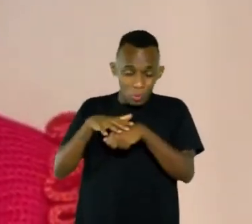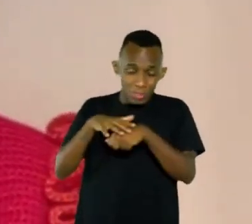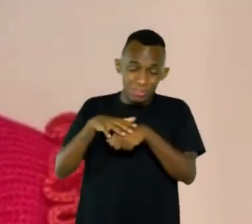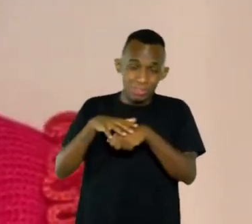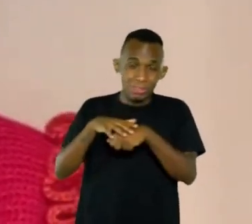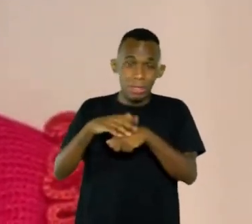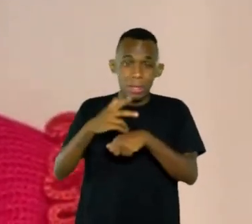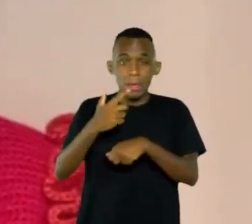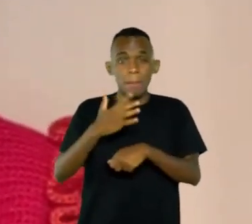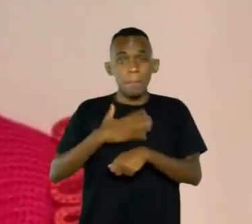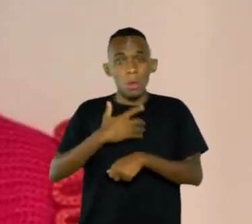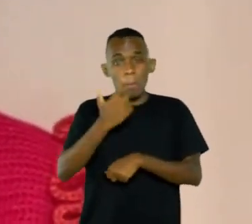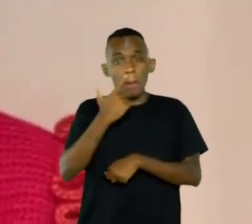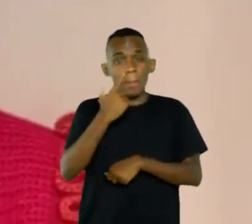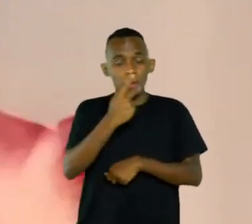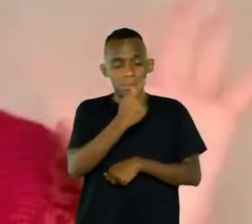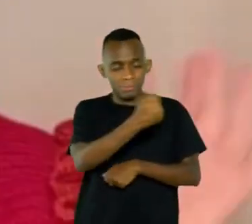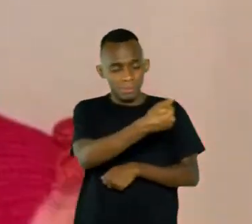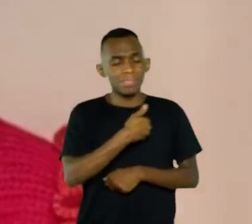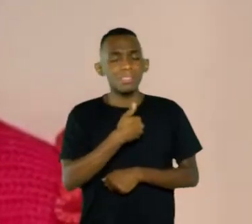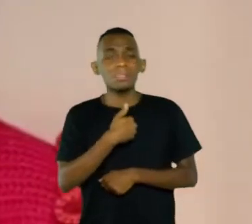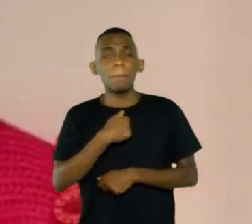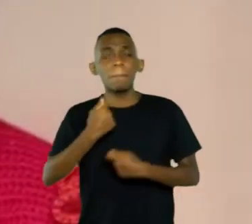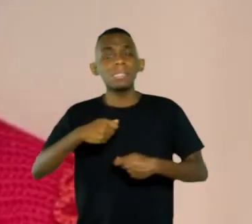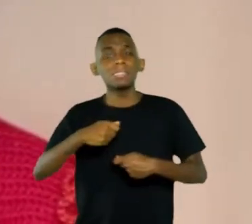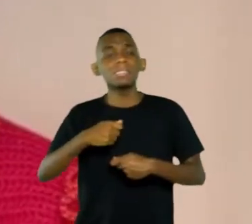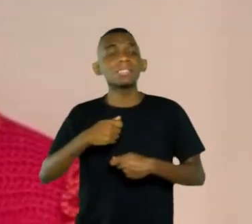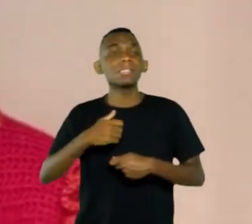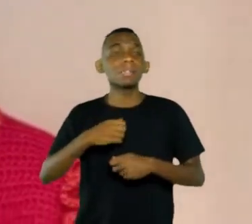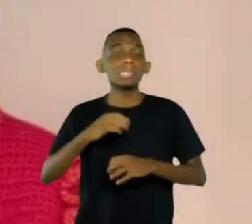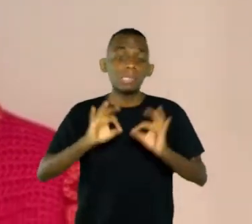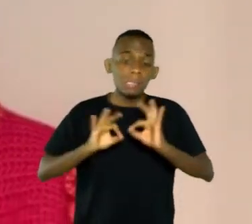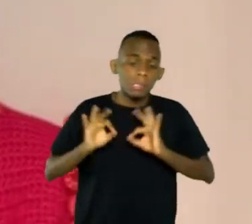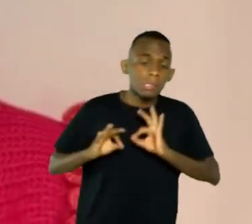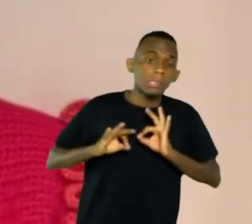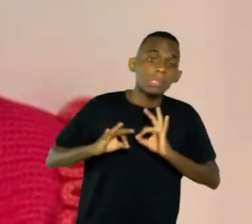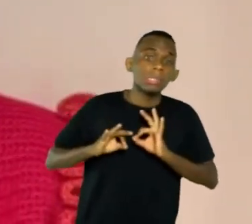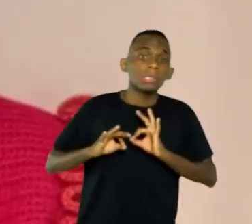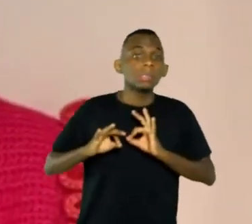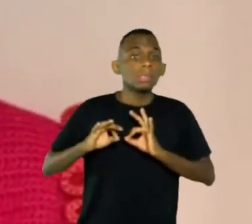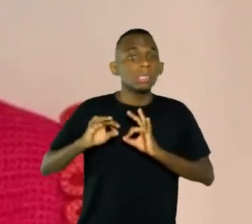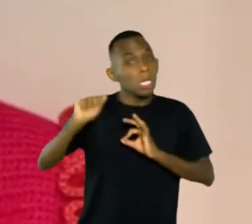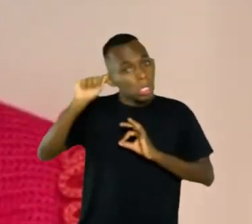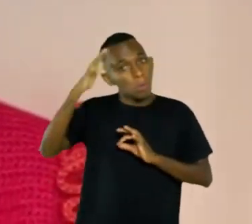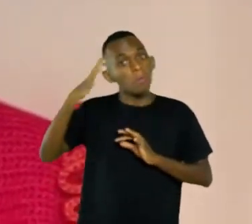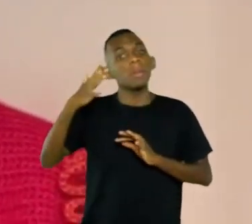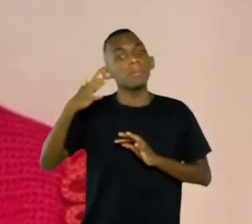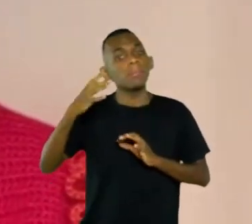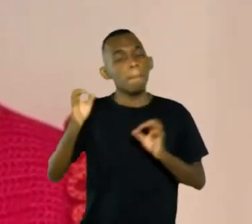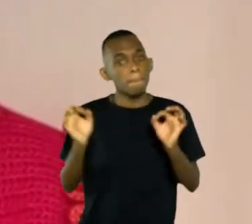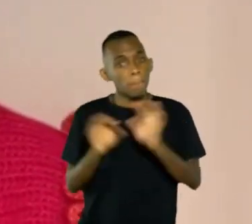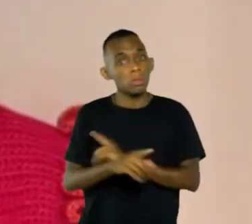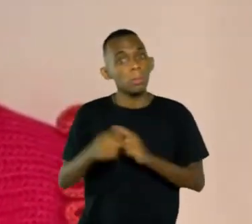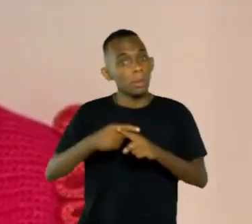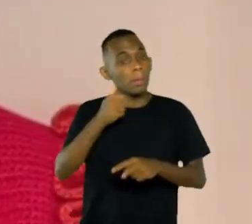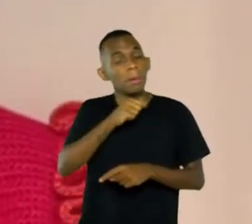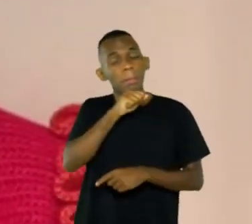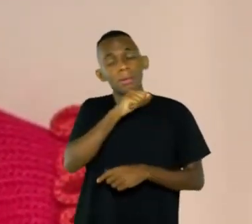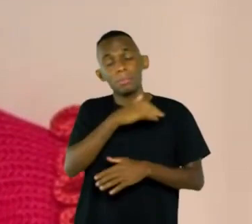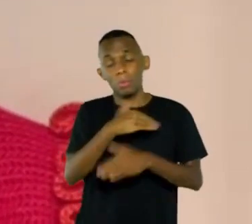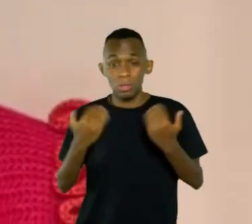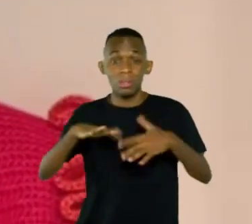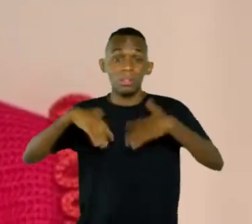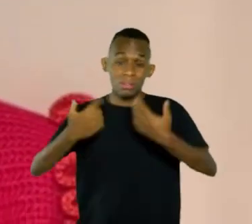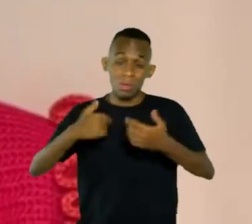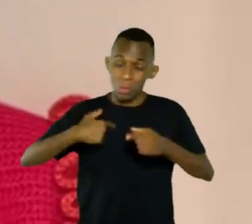para a morte, a gente só se prepara para a vida. Eu não sei nem de onde que eu tirei isso quando eu falei isso para ele. E eu tentei de todas as formas enfrentar a doença